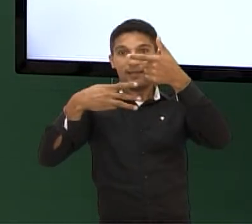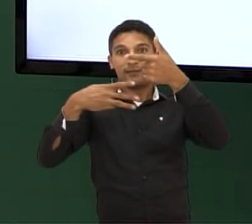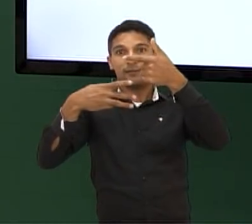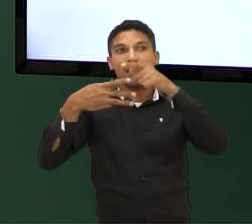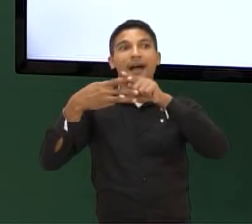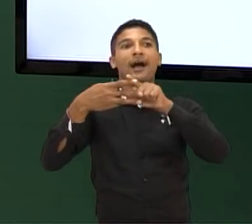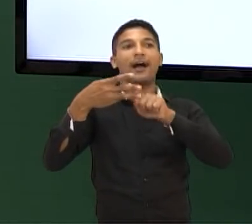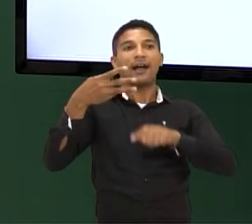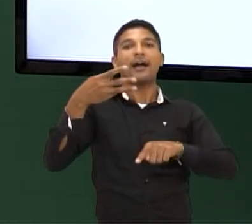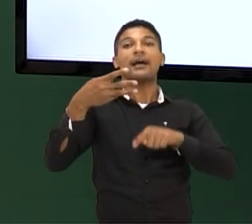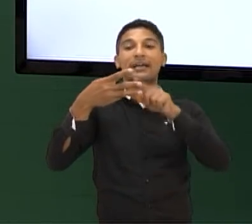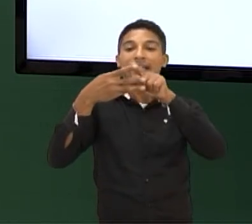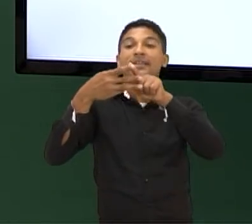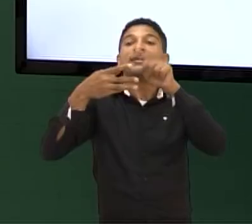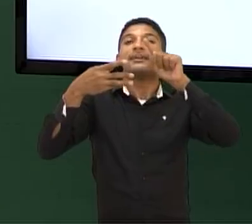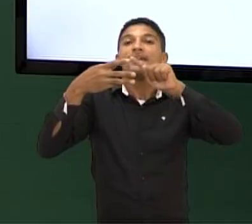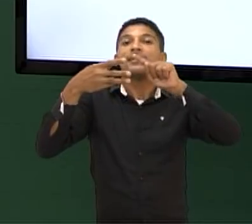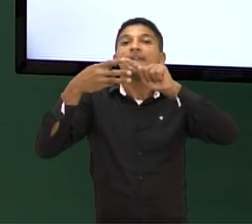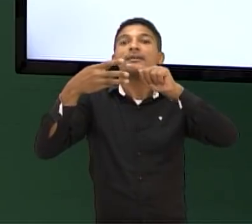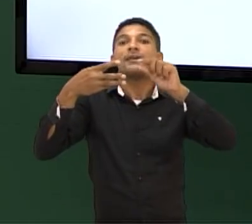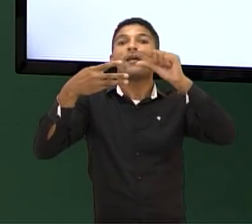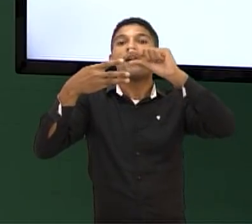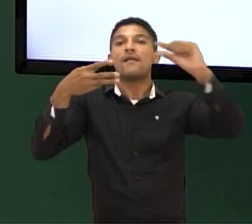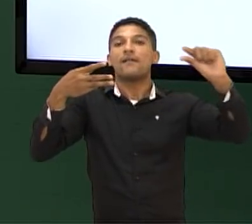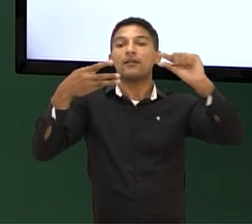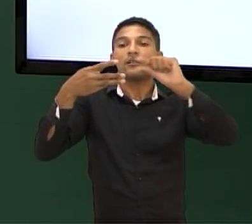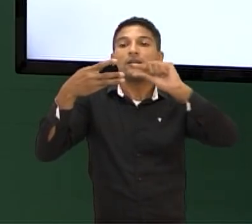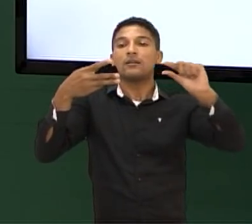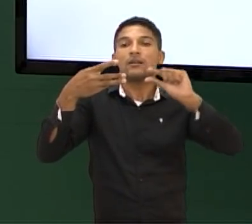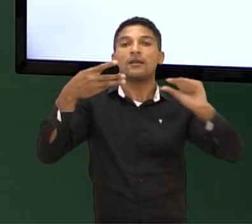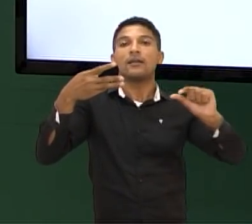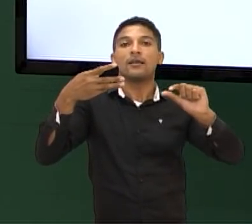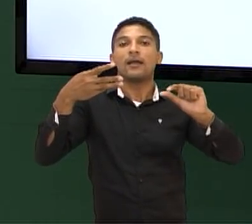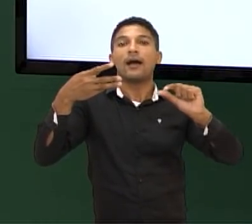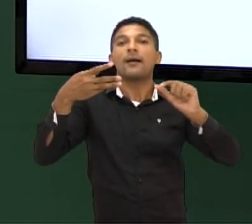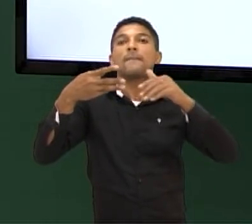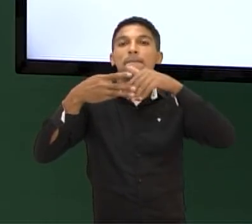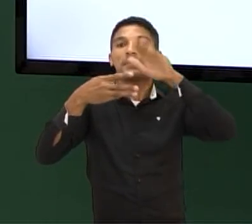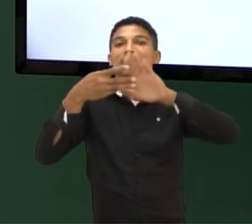tenho aqui. Aqui, eu estou representando o quê? A minha parte